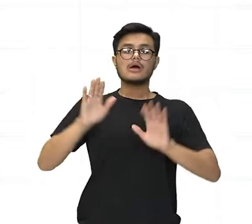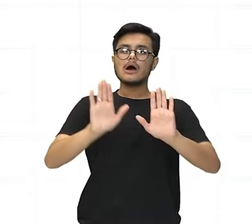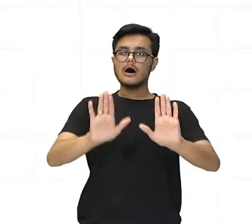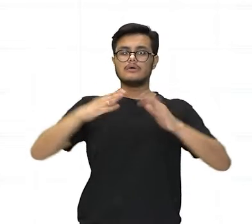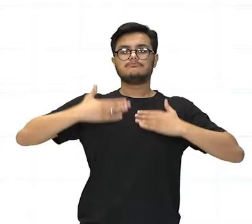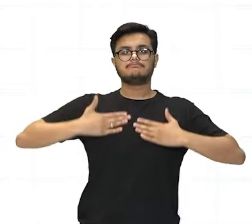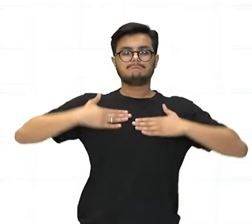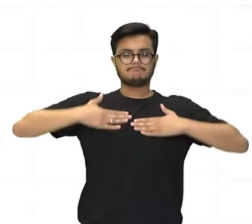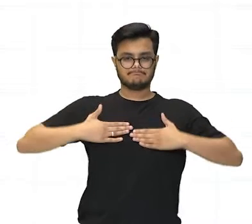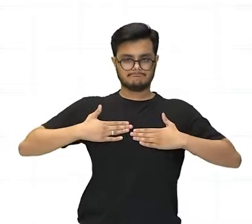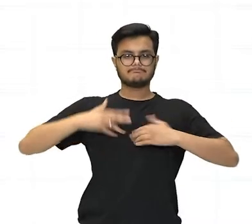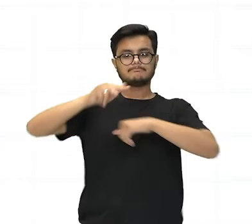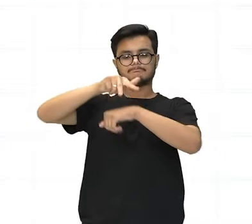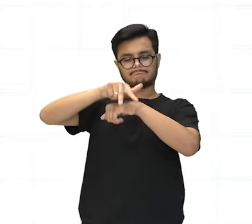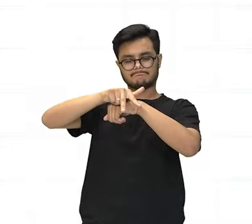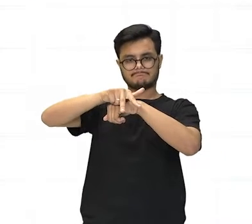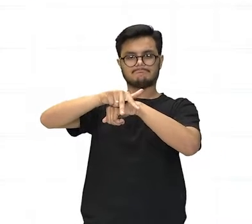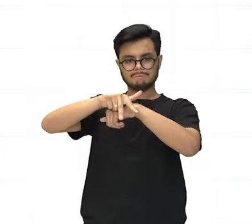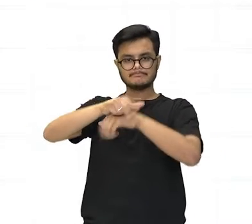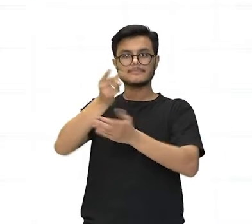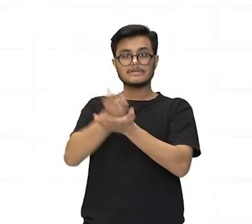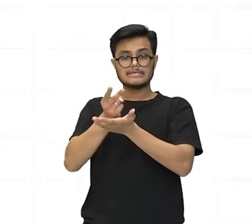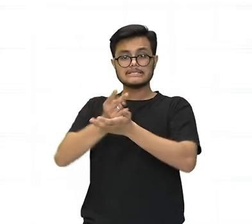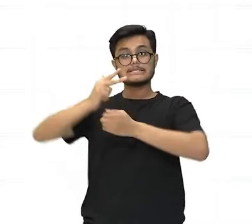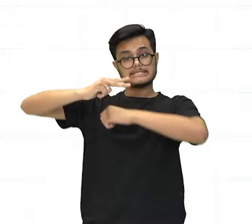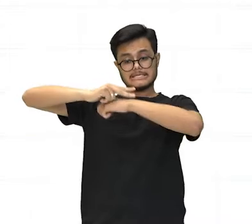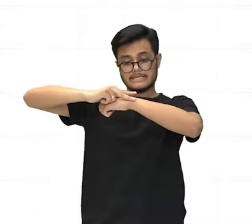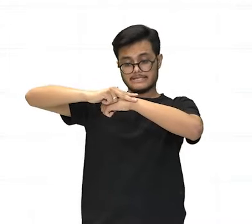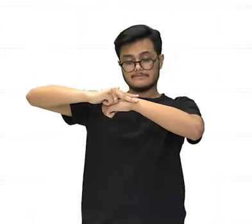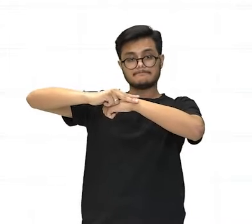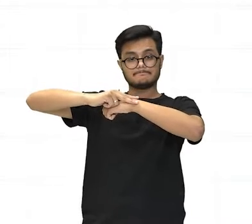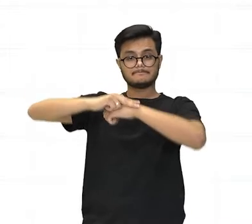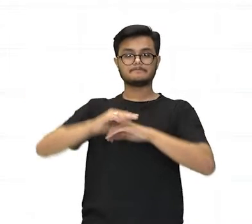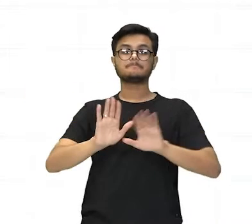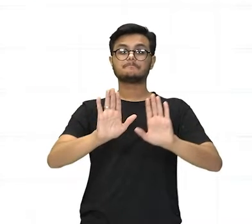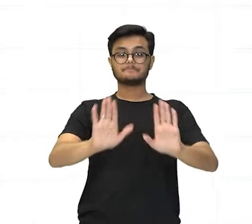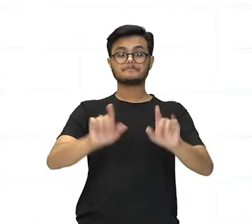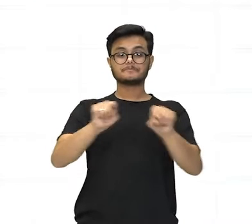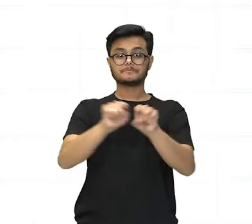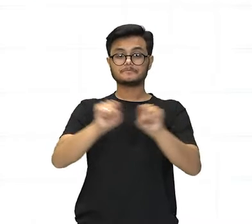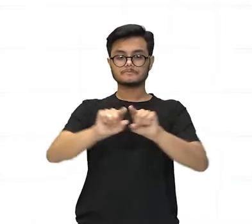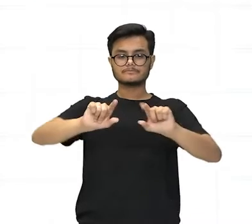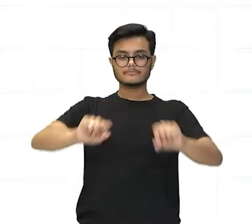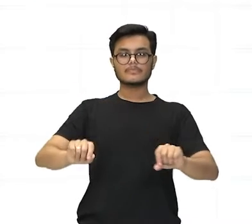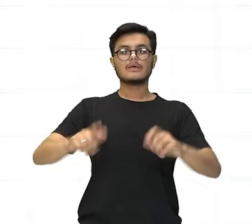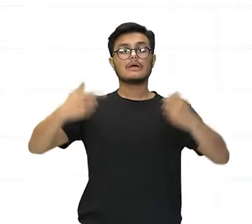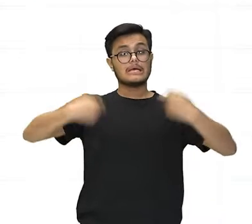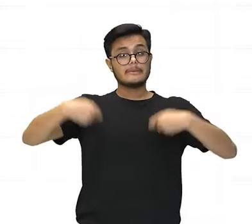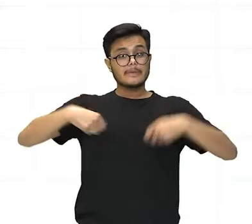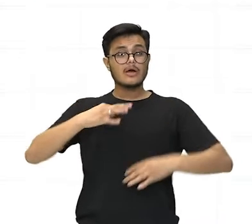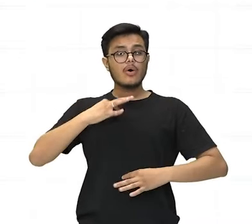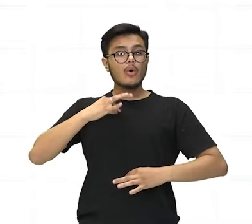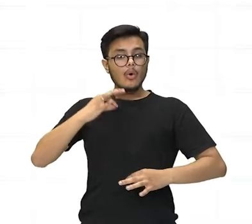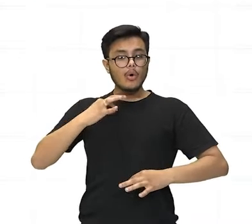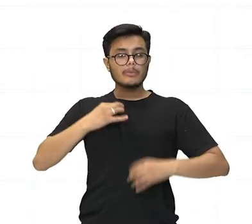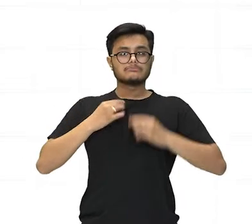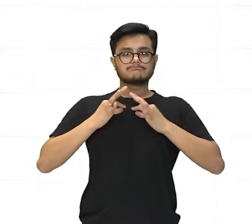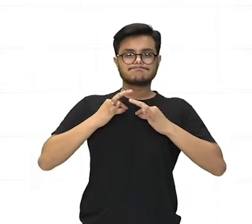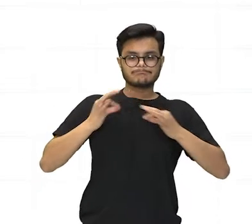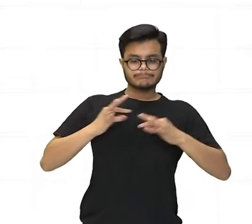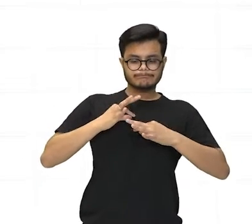baixa em relação ao resto do corpo. Lembrando também que tem que afrouxar a sua roupa,